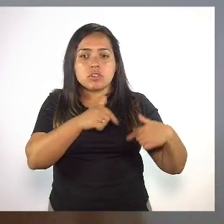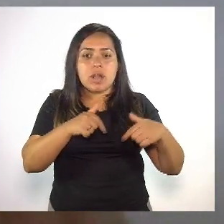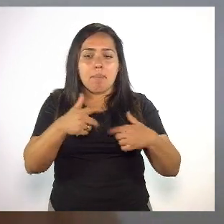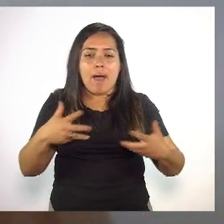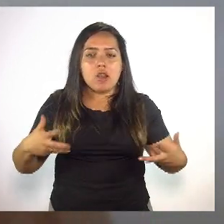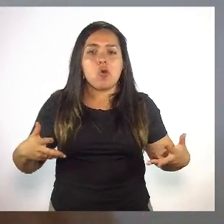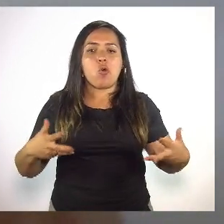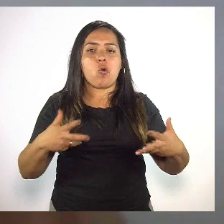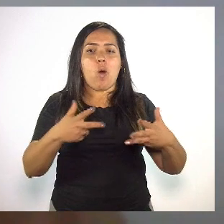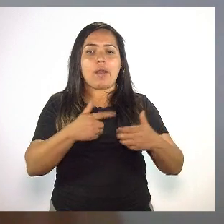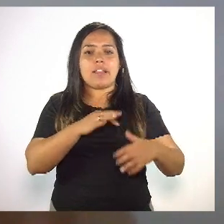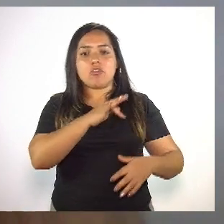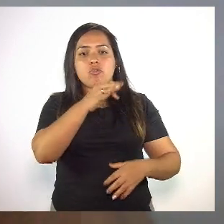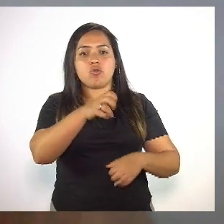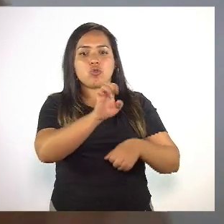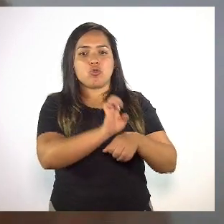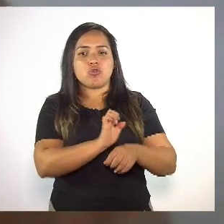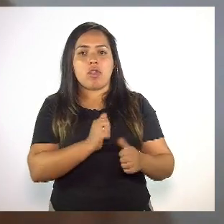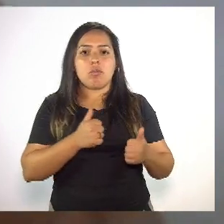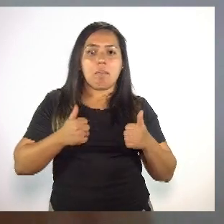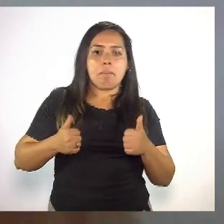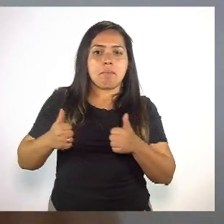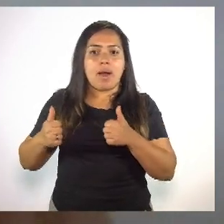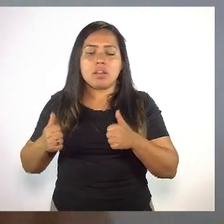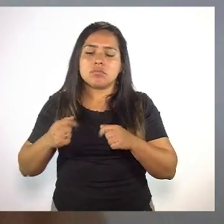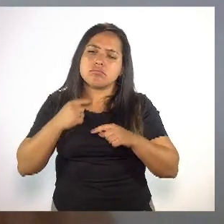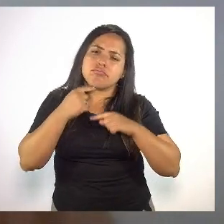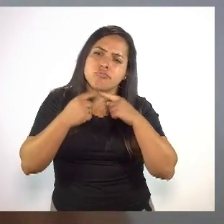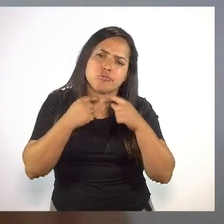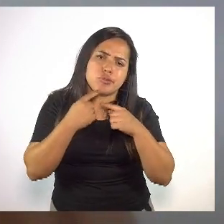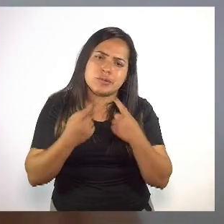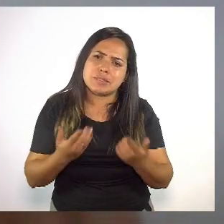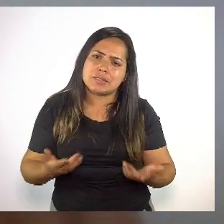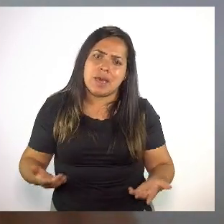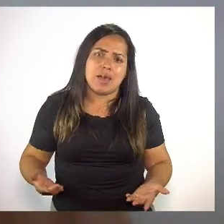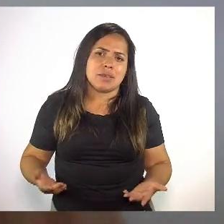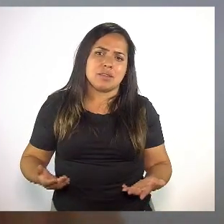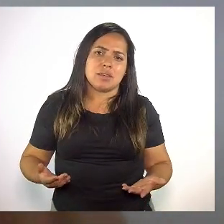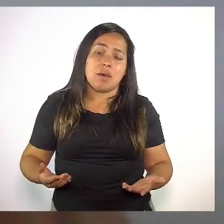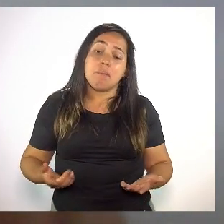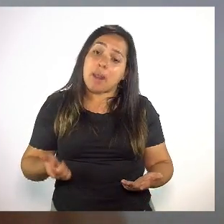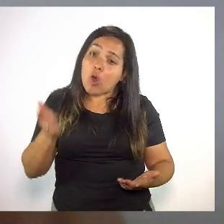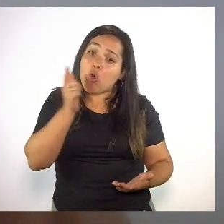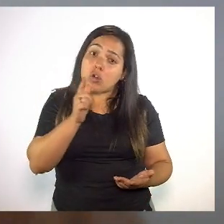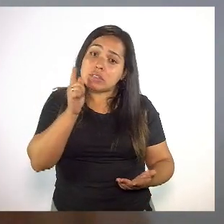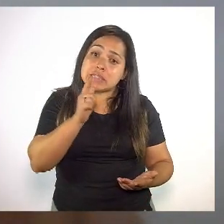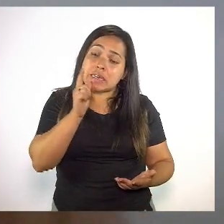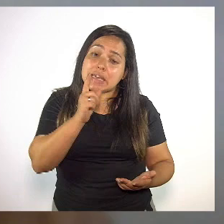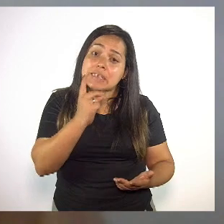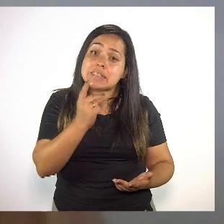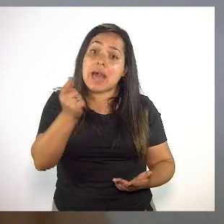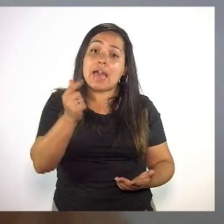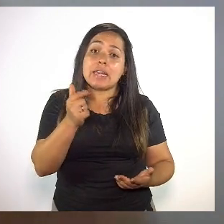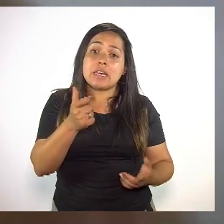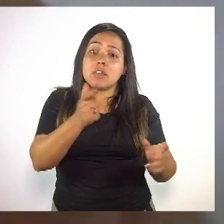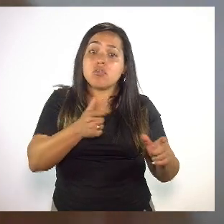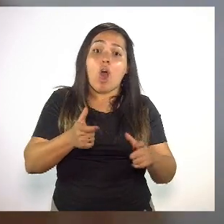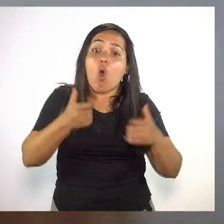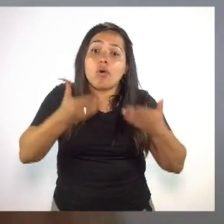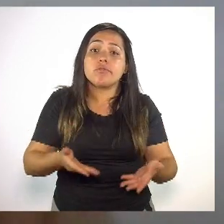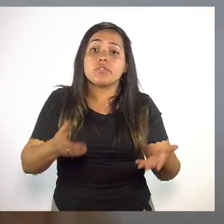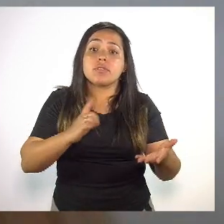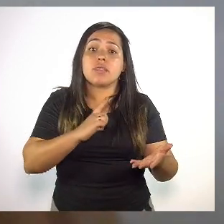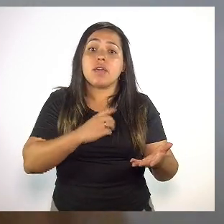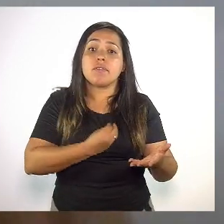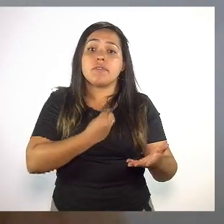futuro desse nosso Estado, sair, inclusive, da situação que se encontra. Ciência e tecnologia, FAPESP,